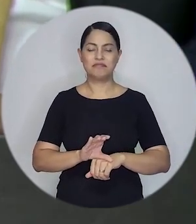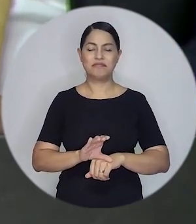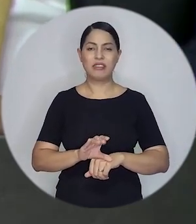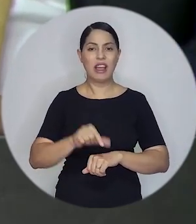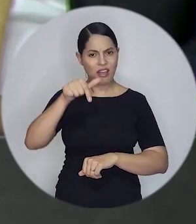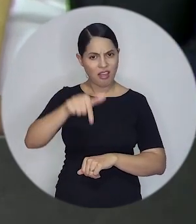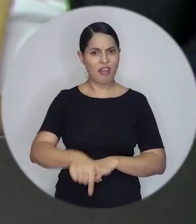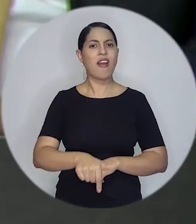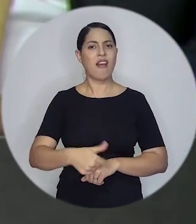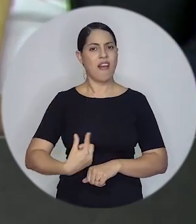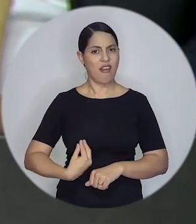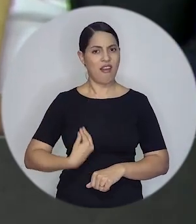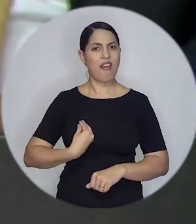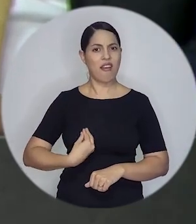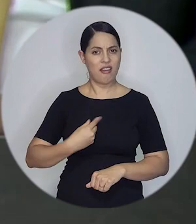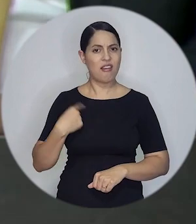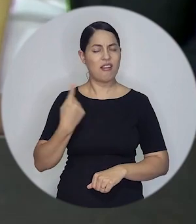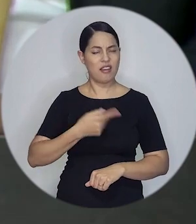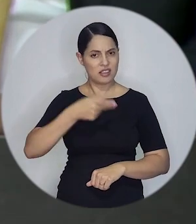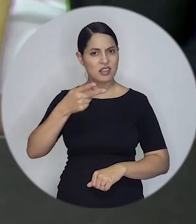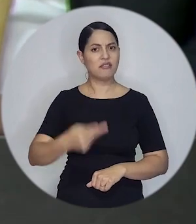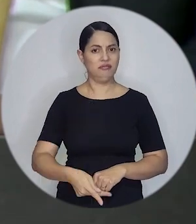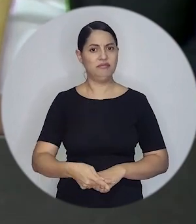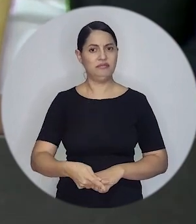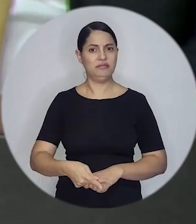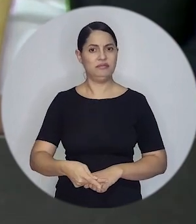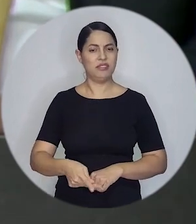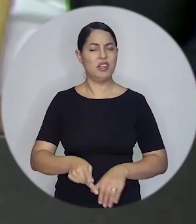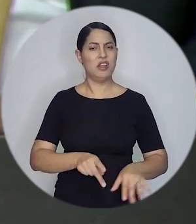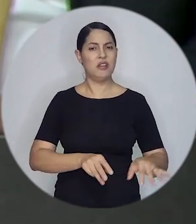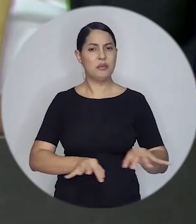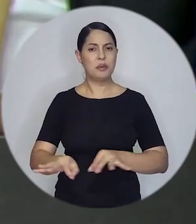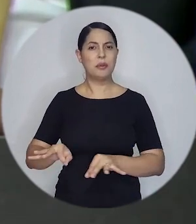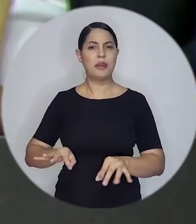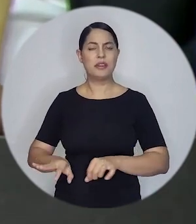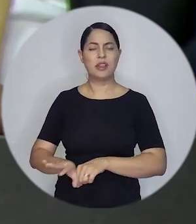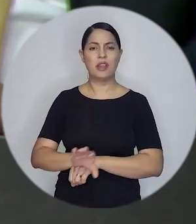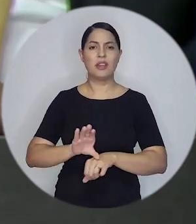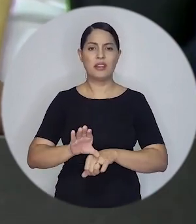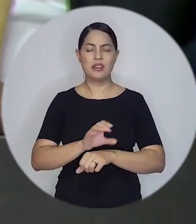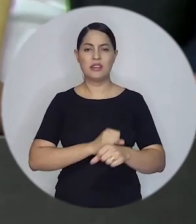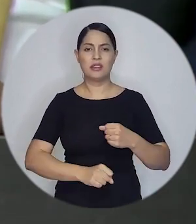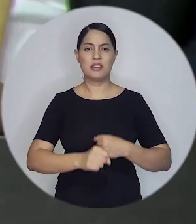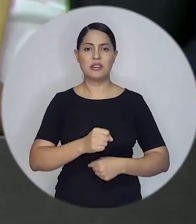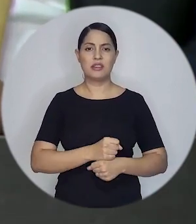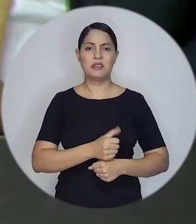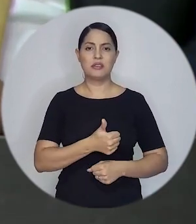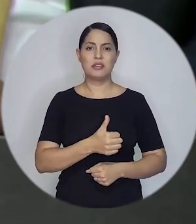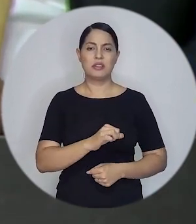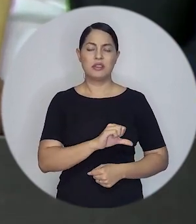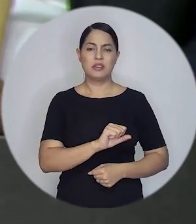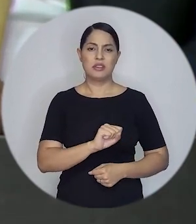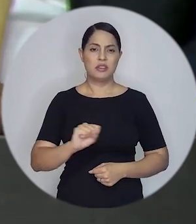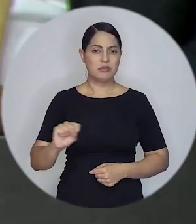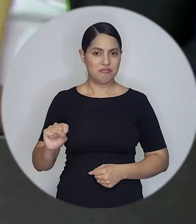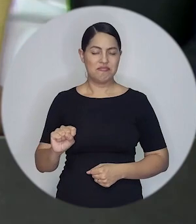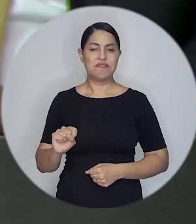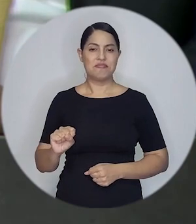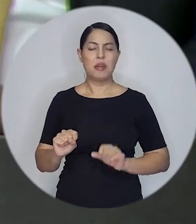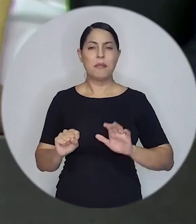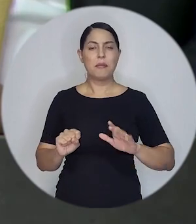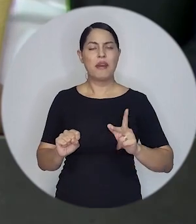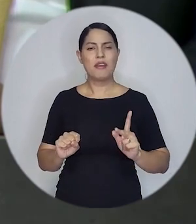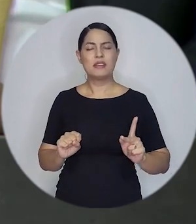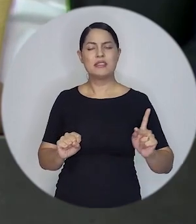instituído aqui na nossa casa, preparatória à própria Constituinte. E